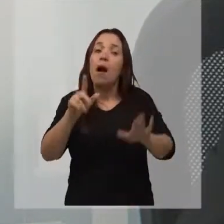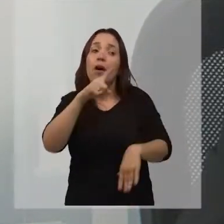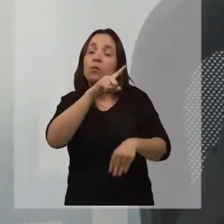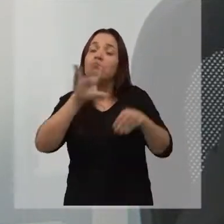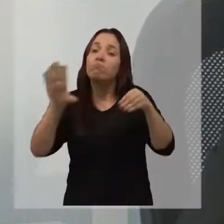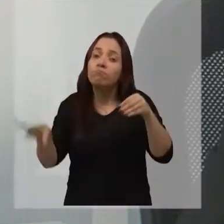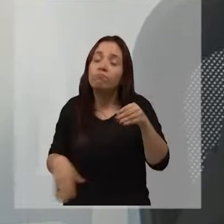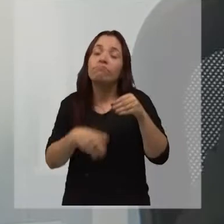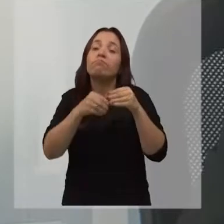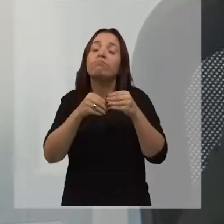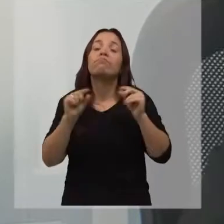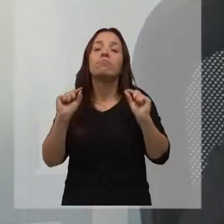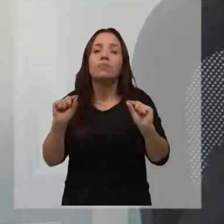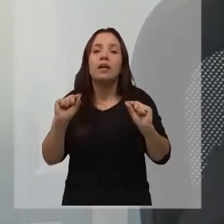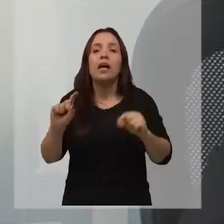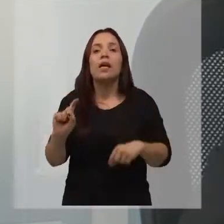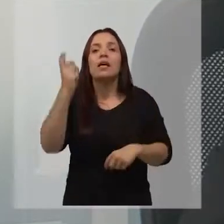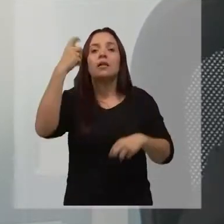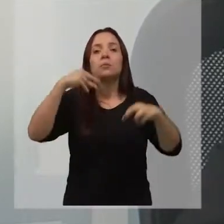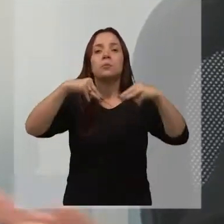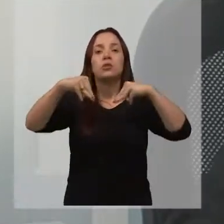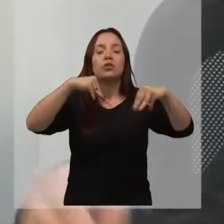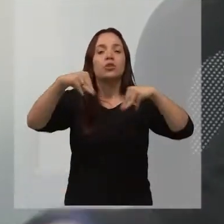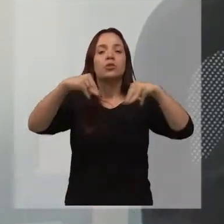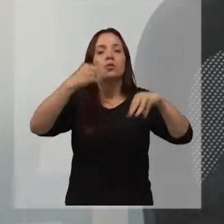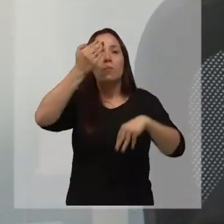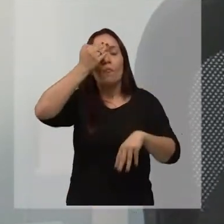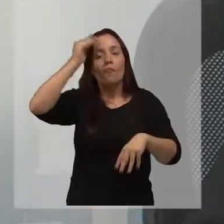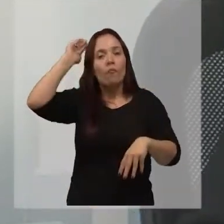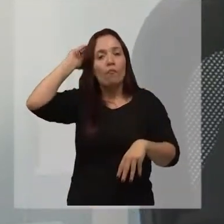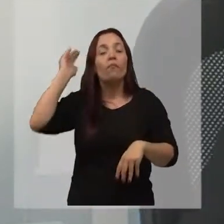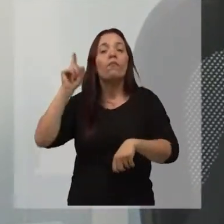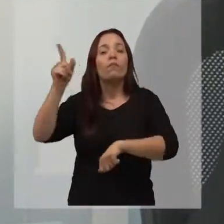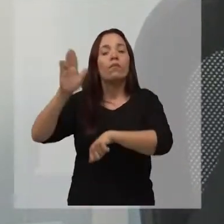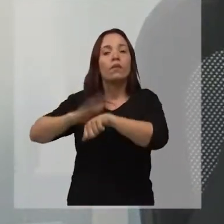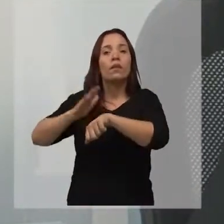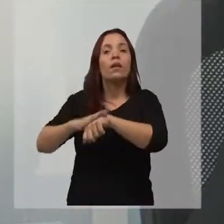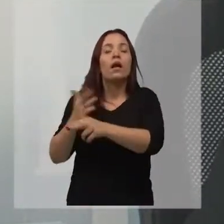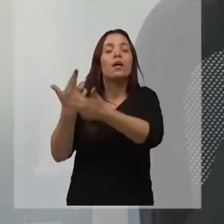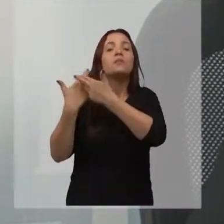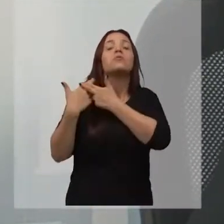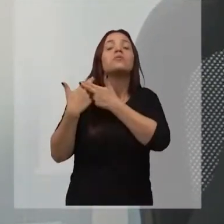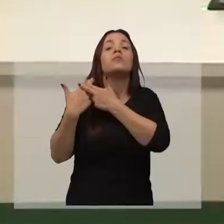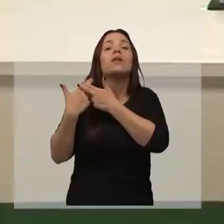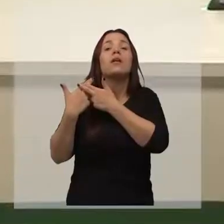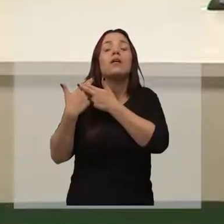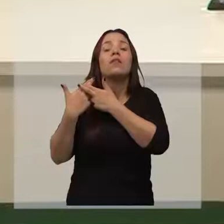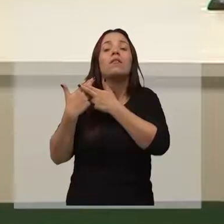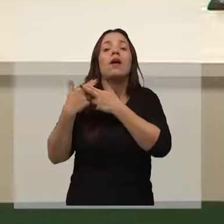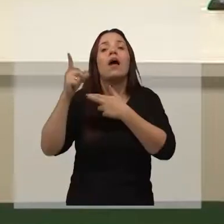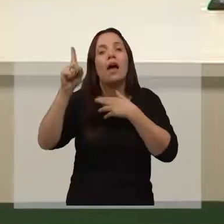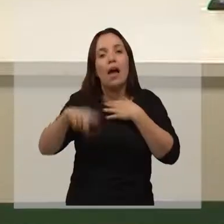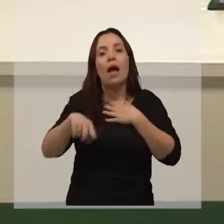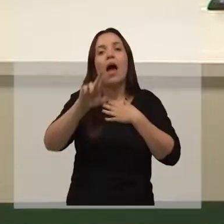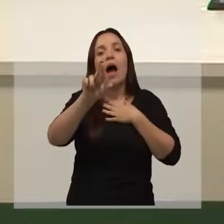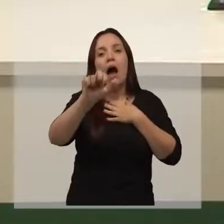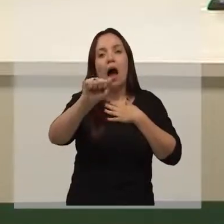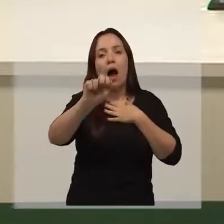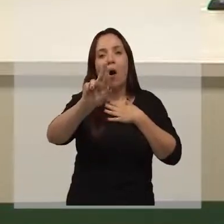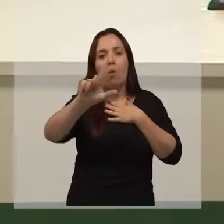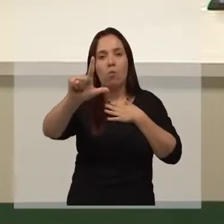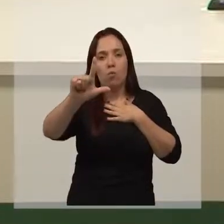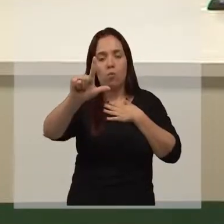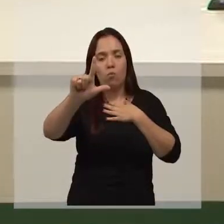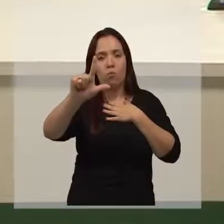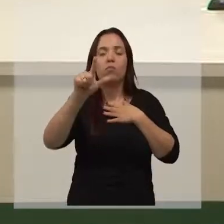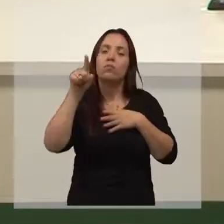nome de um ex-ministro do governo, Michel Temer, que foi responsável por todo esse processo. Foi quem começou, né? O Raul Jungmann. O Raul Jungmann, inclusive, até